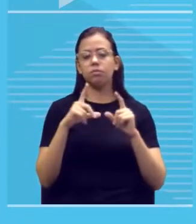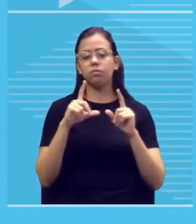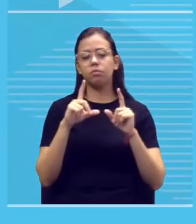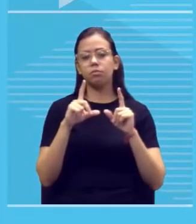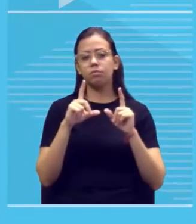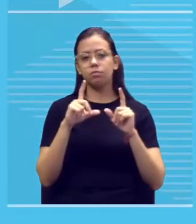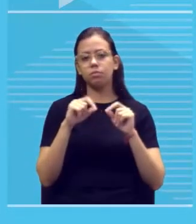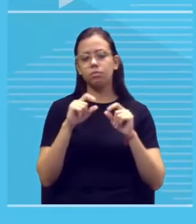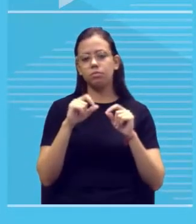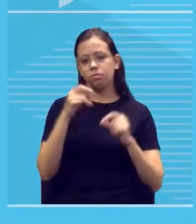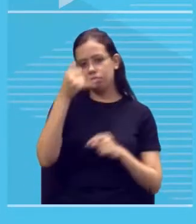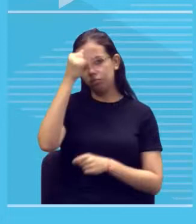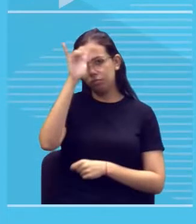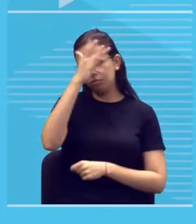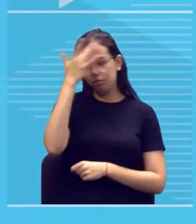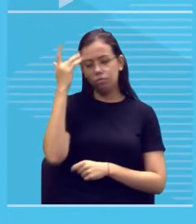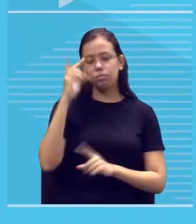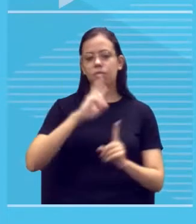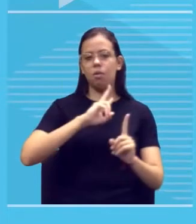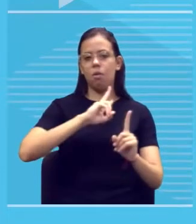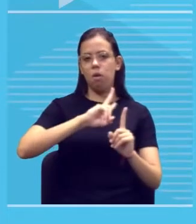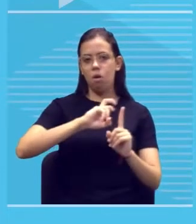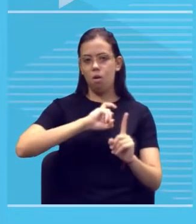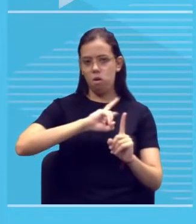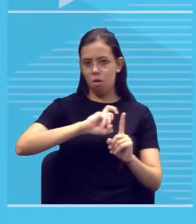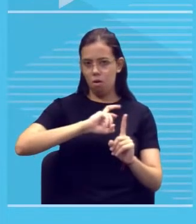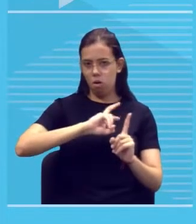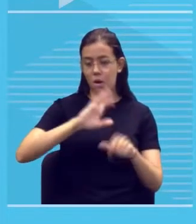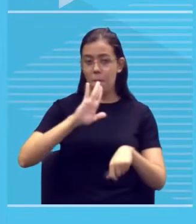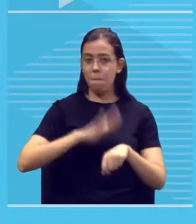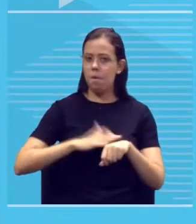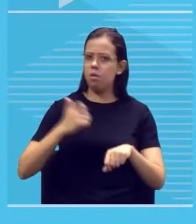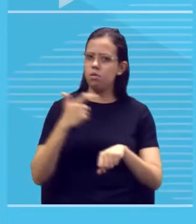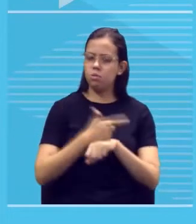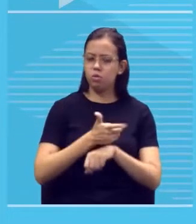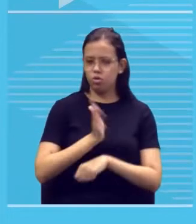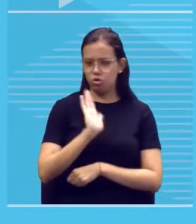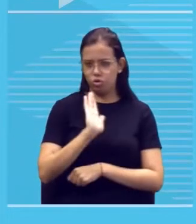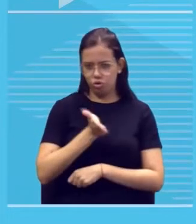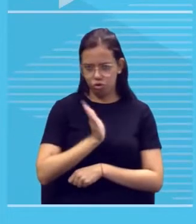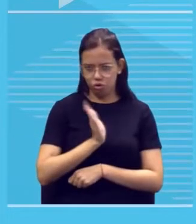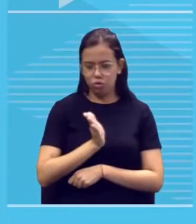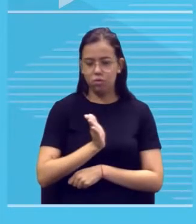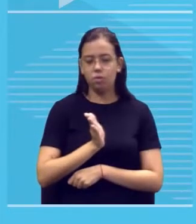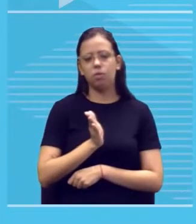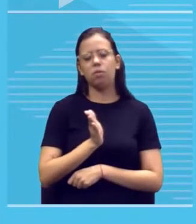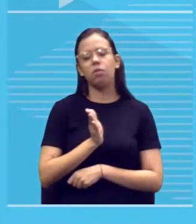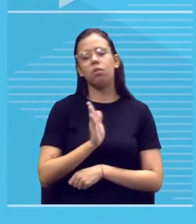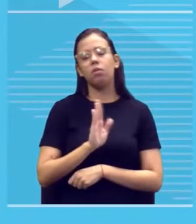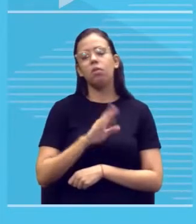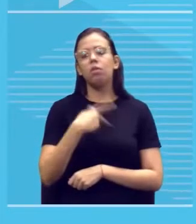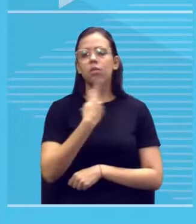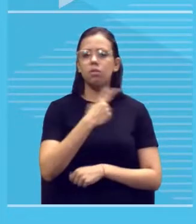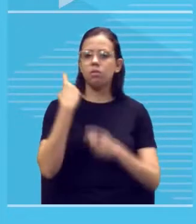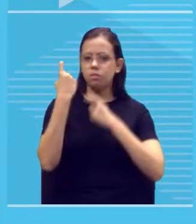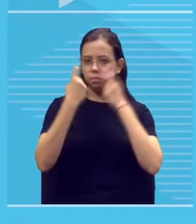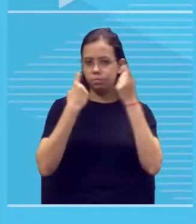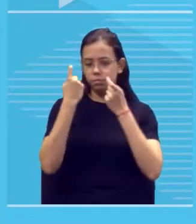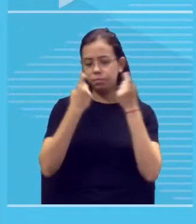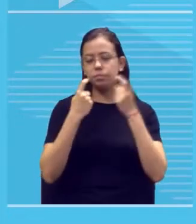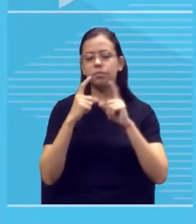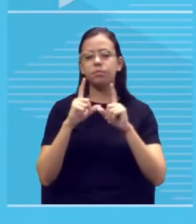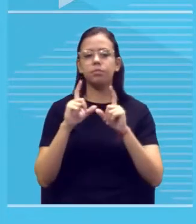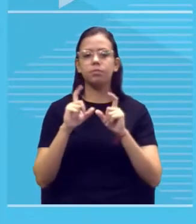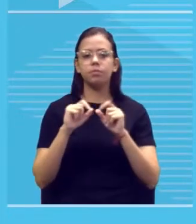serem exploradas mais do que já são a preocupação de Bertoldo era essa o tempo todo você